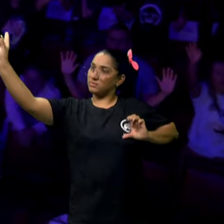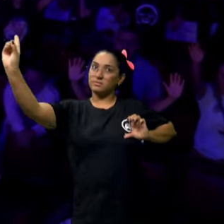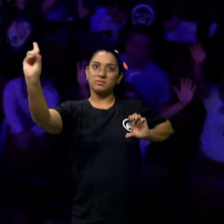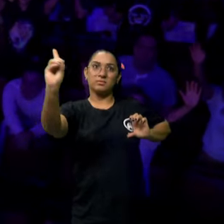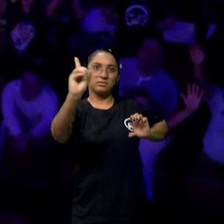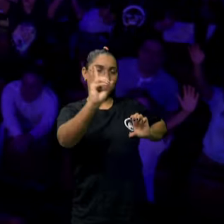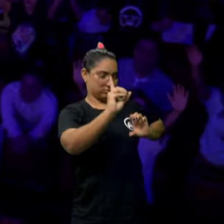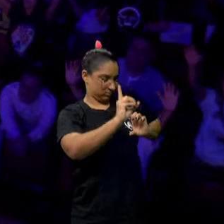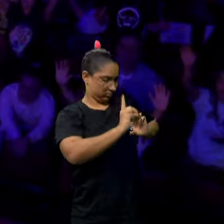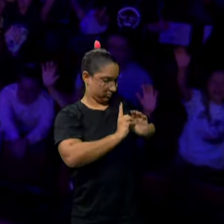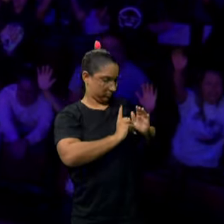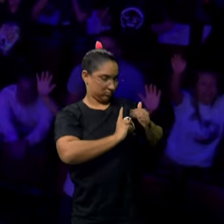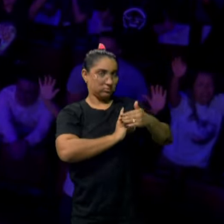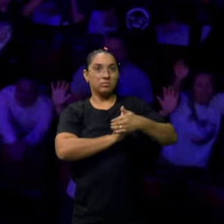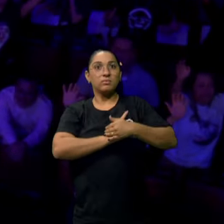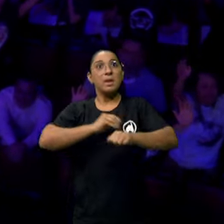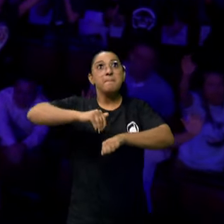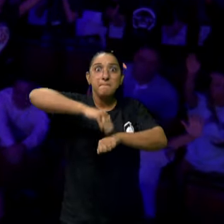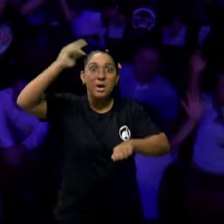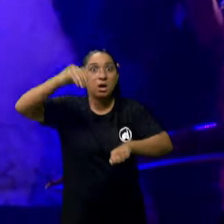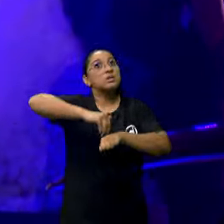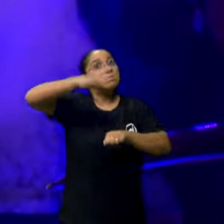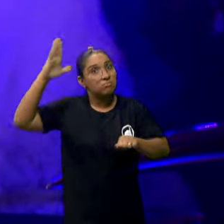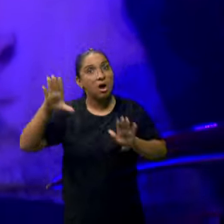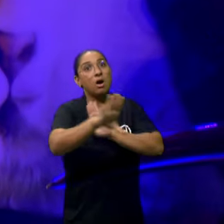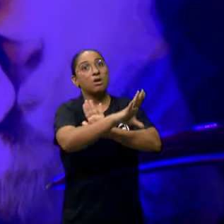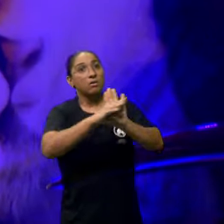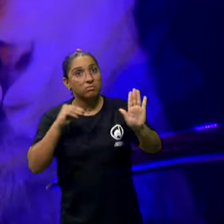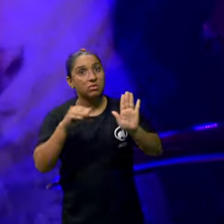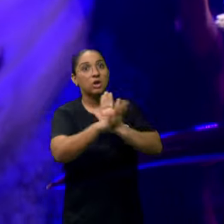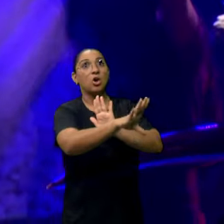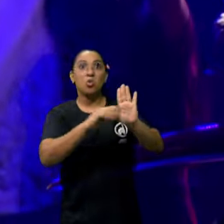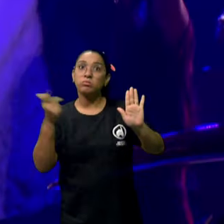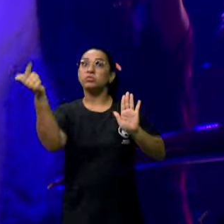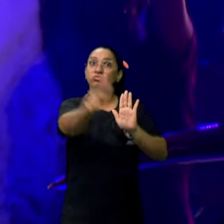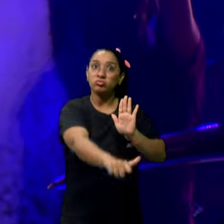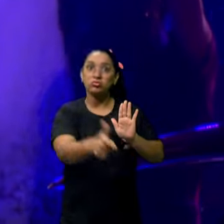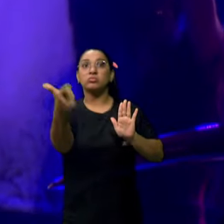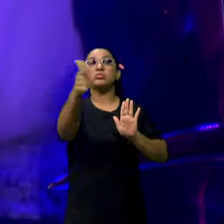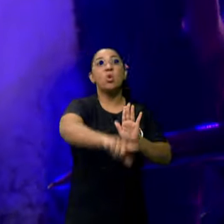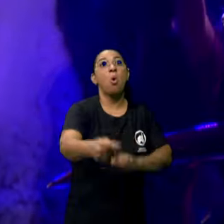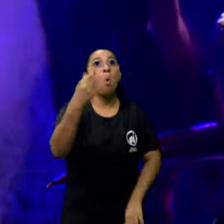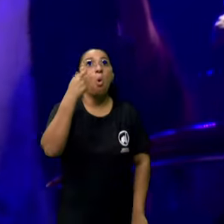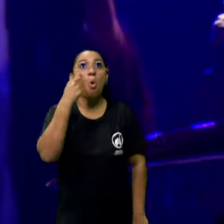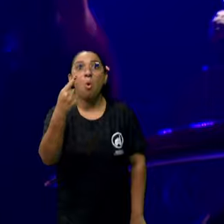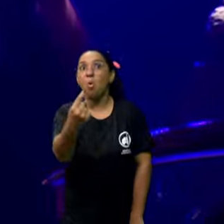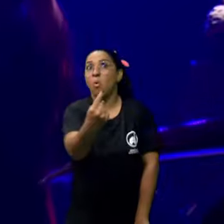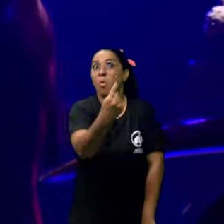levanta 10 vezes a tua voz levando 10 vezes